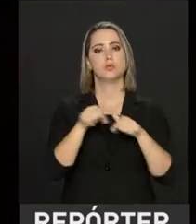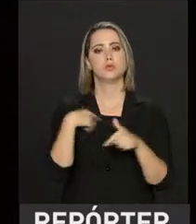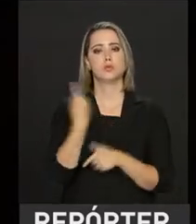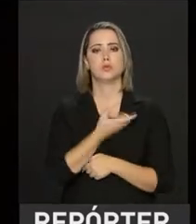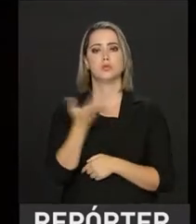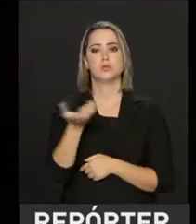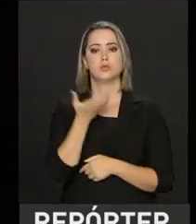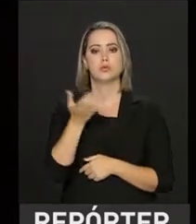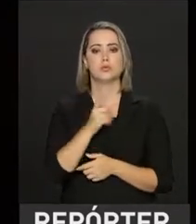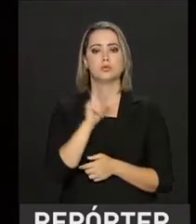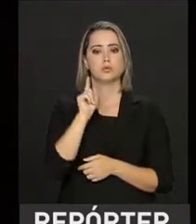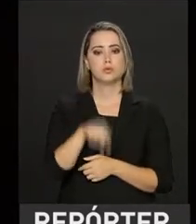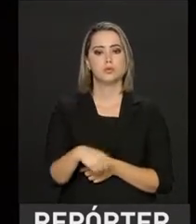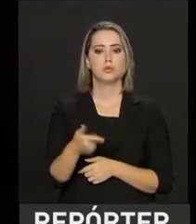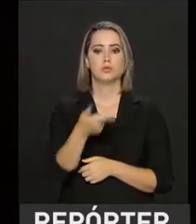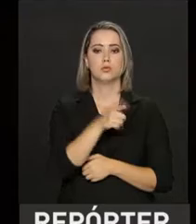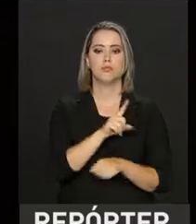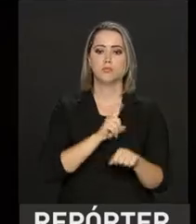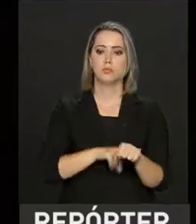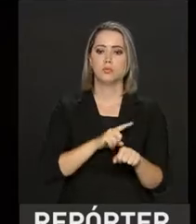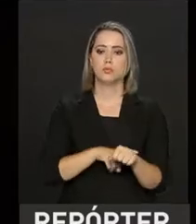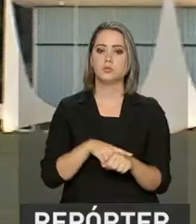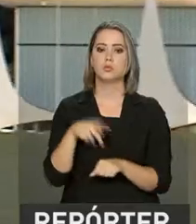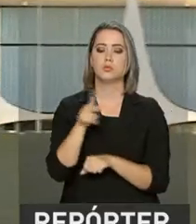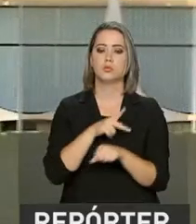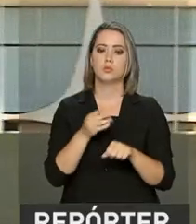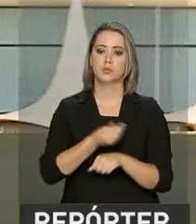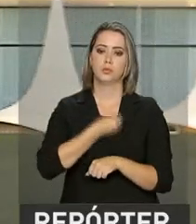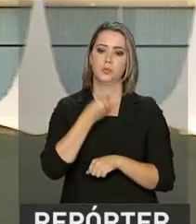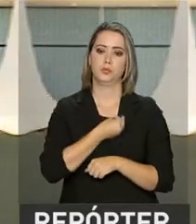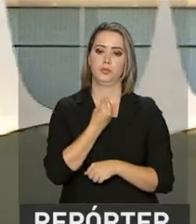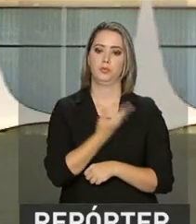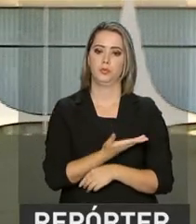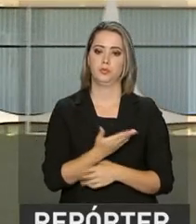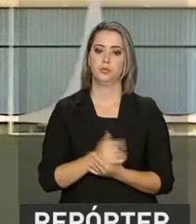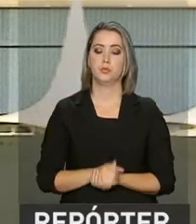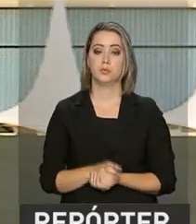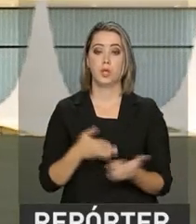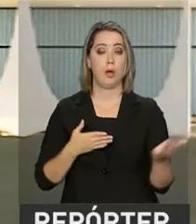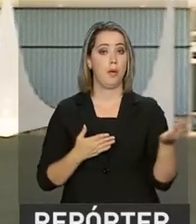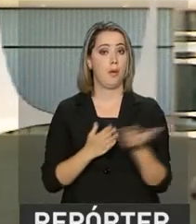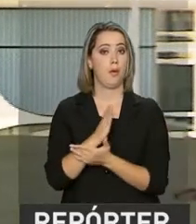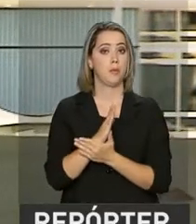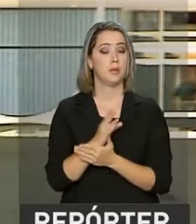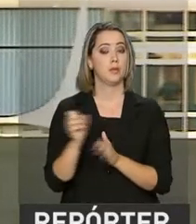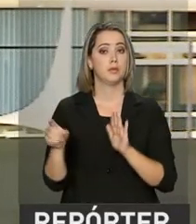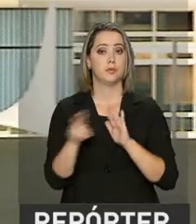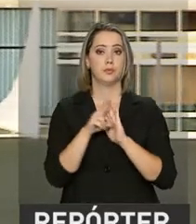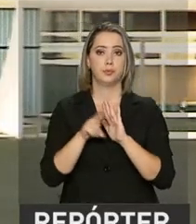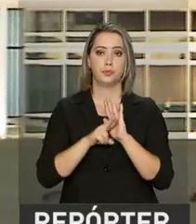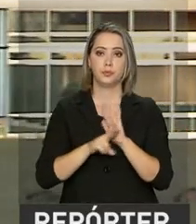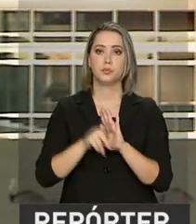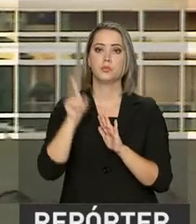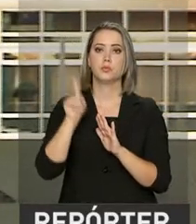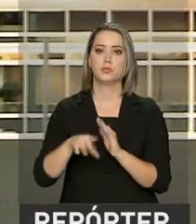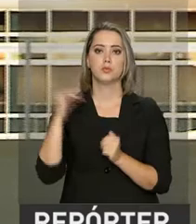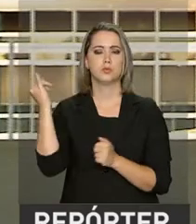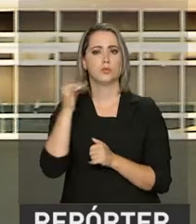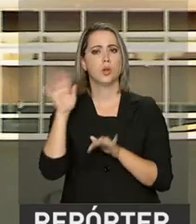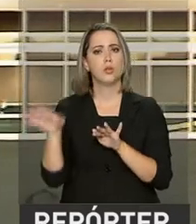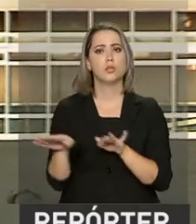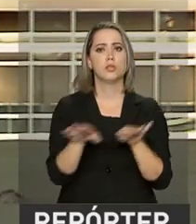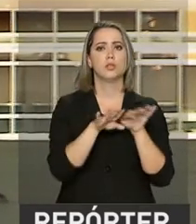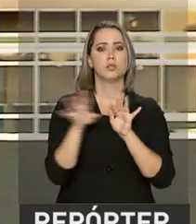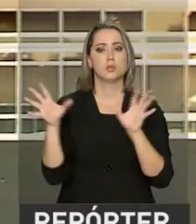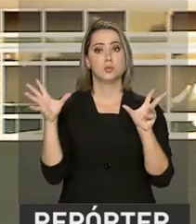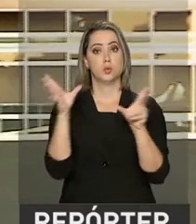nós desejam um outro momento que o país viverá para o governo a aprovação da reforma é essencial para manter o equilíbrio das